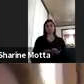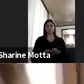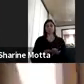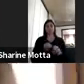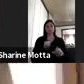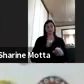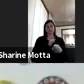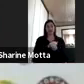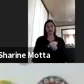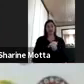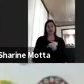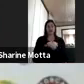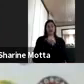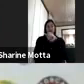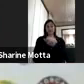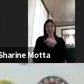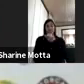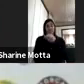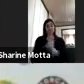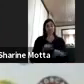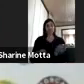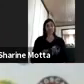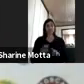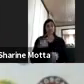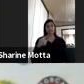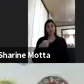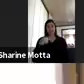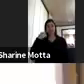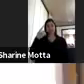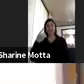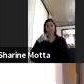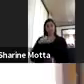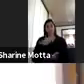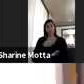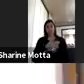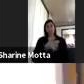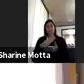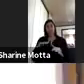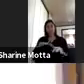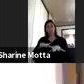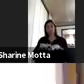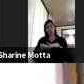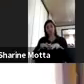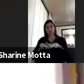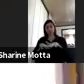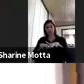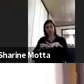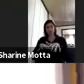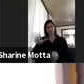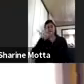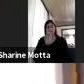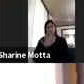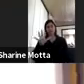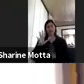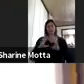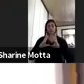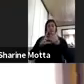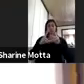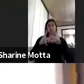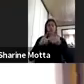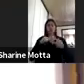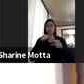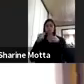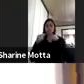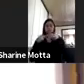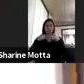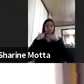ápice, nós entramos nesse movimento espiral descendente de questionar tudo e todos, com pessoas importantes